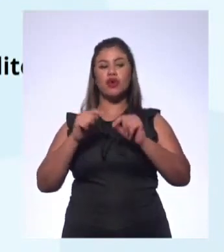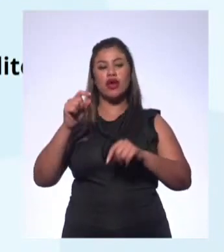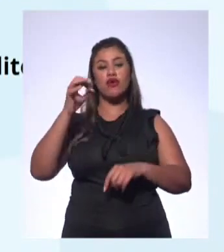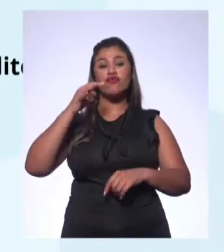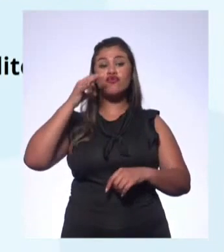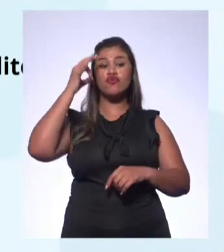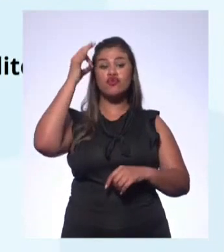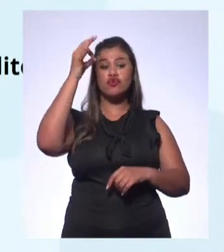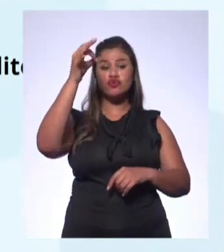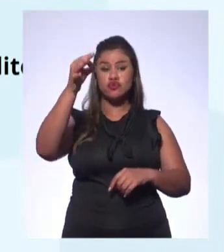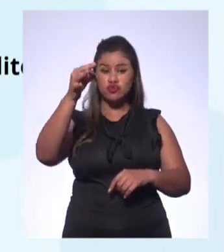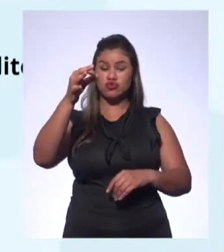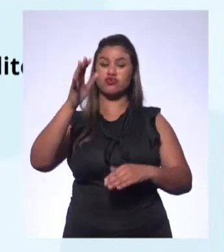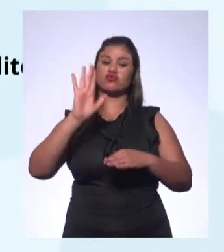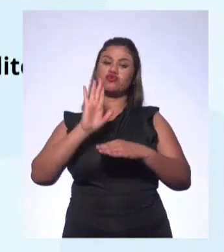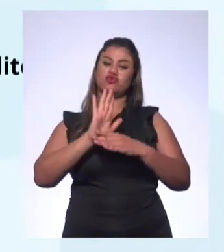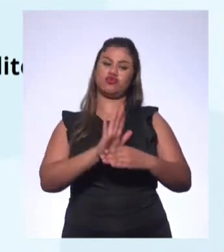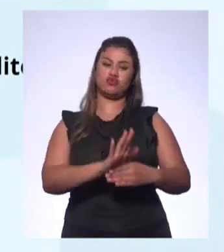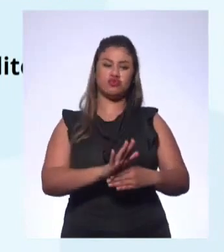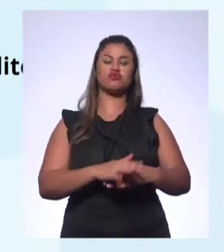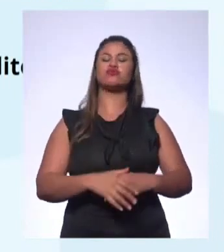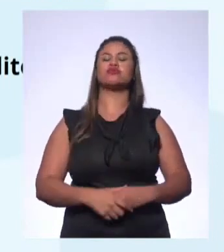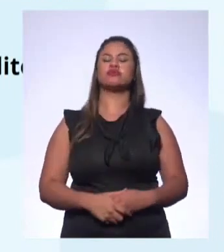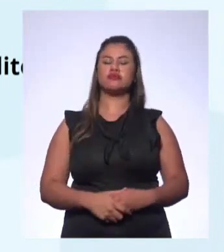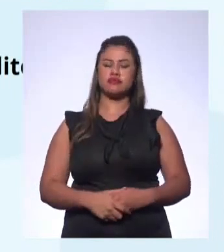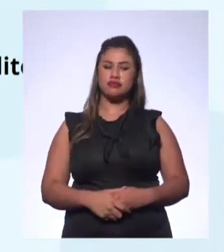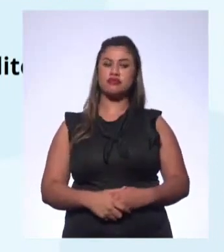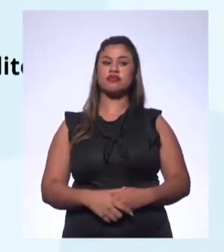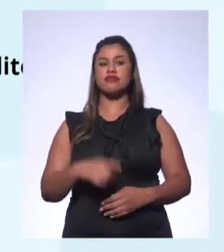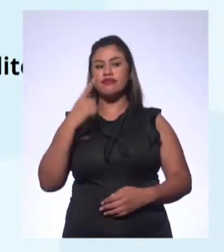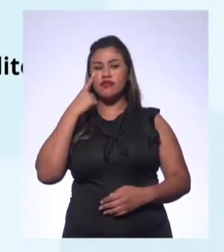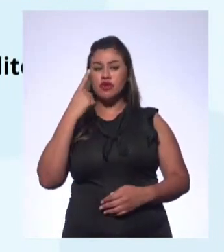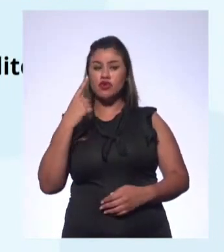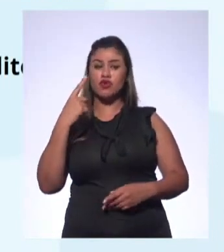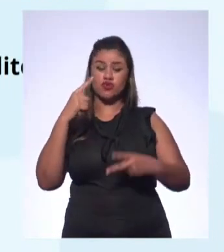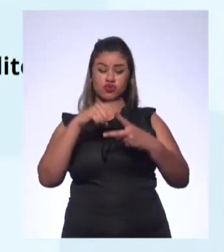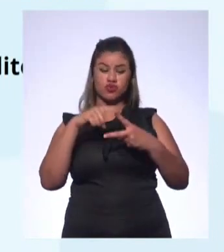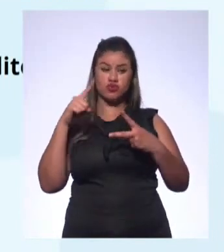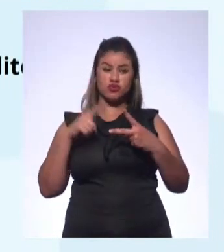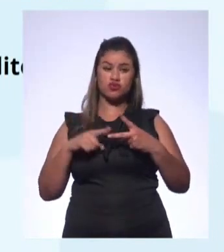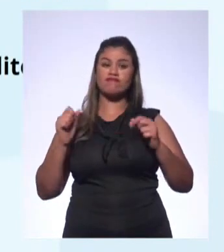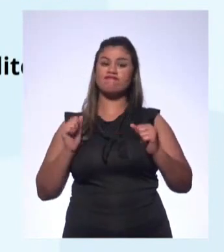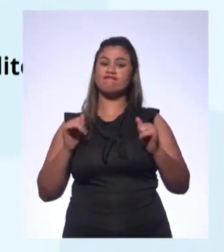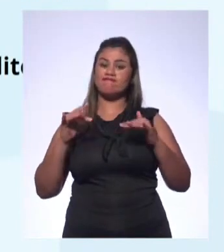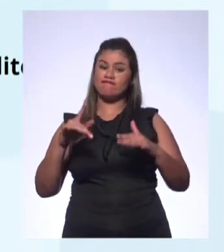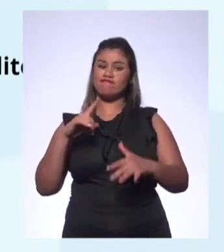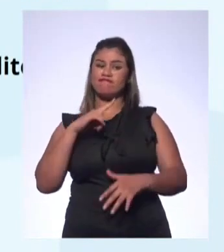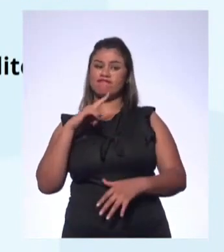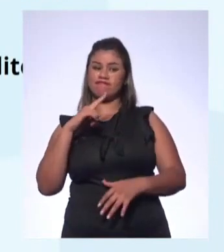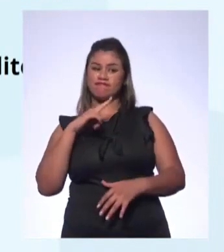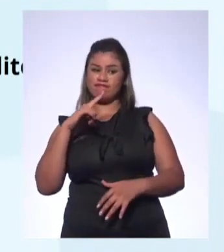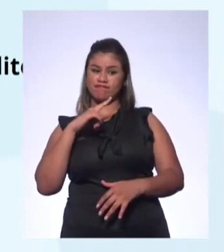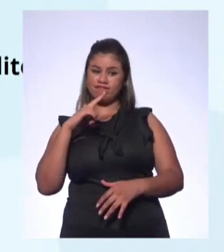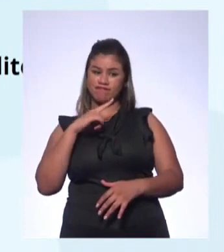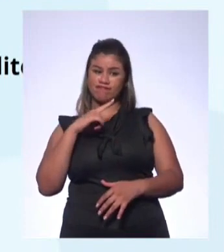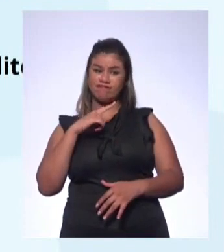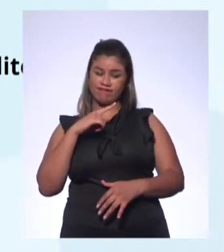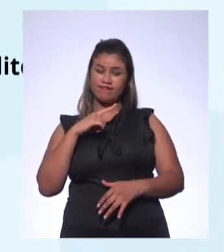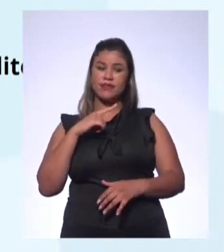aqui, dois fatos. Ajudar, né, a volta e esse futuro depois que poderá ficar comprometido. Eles